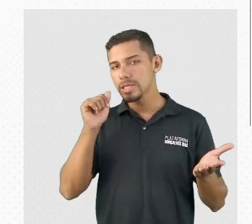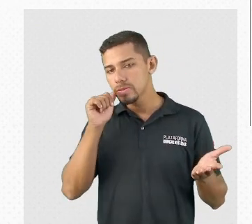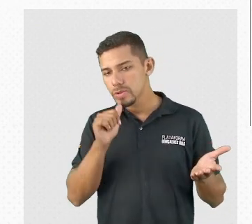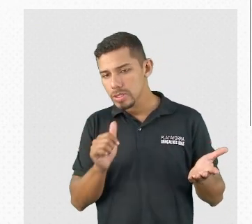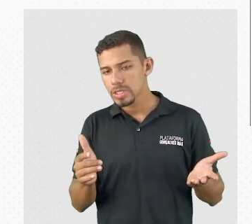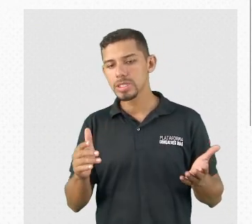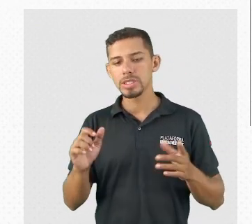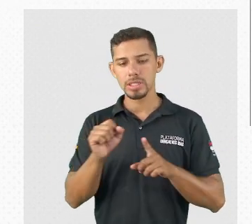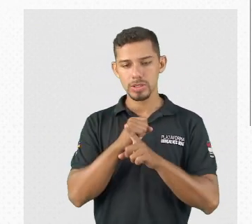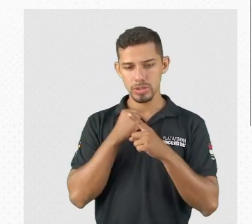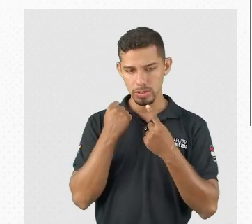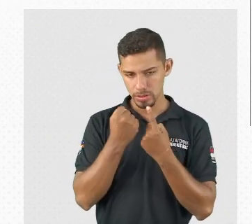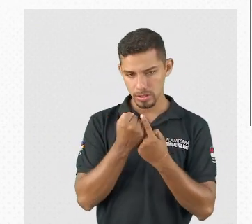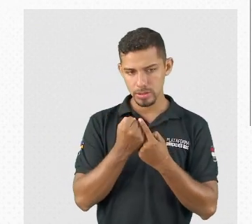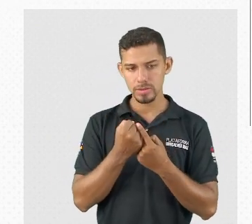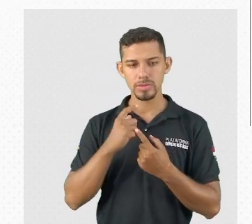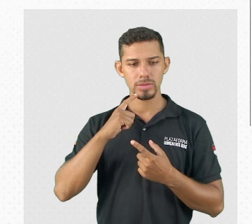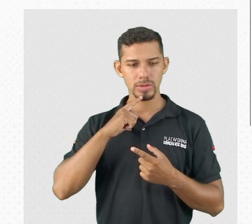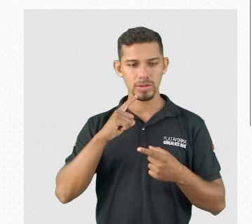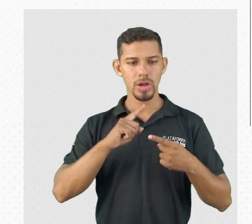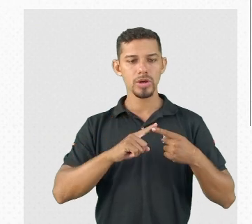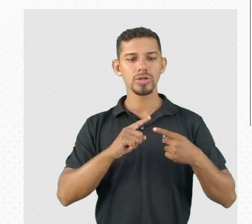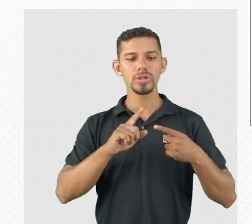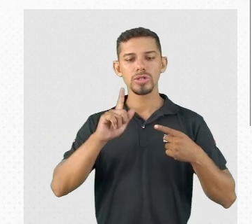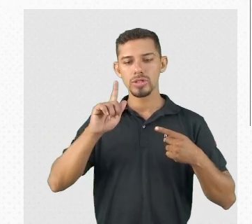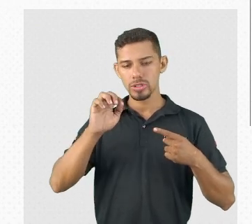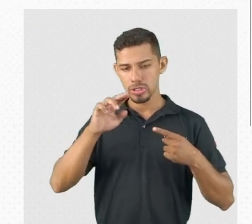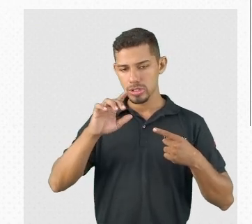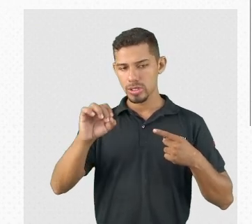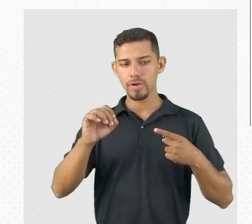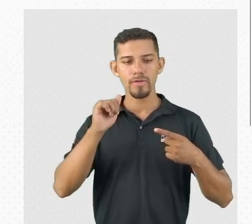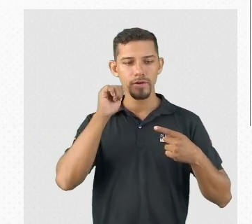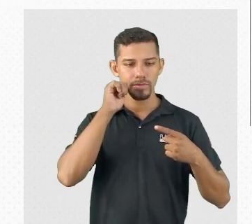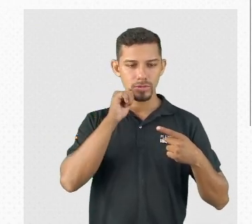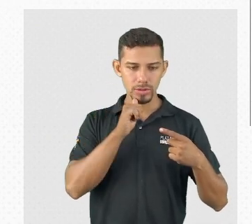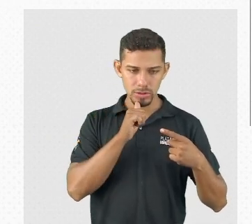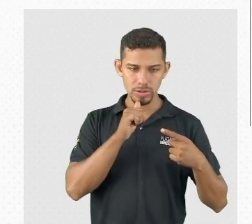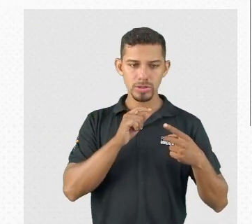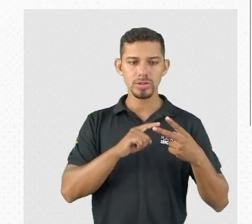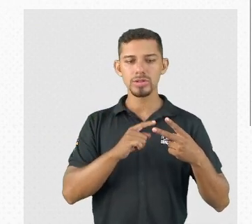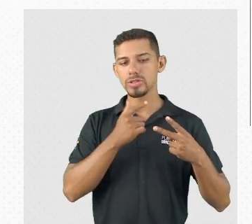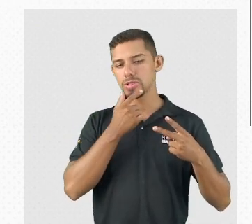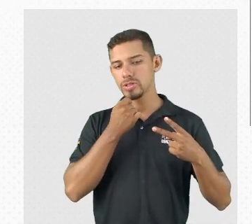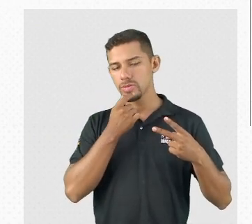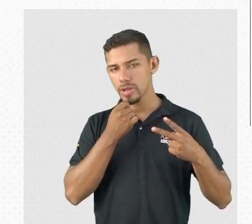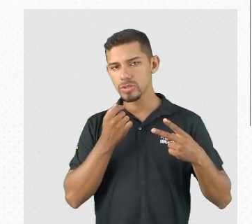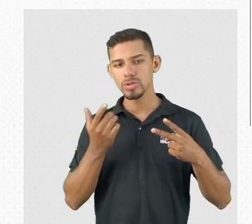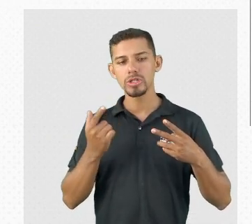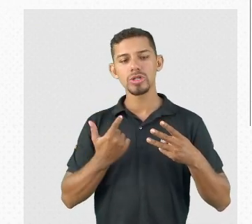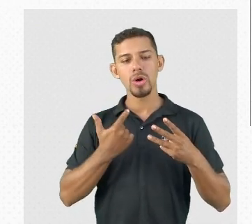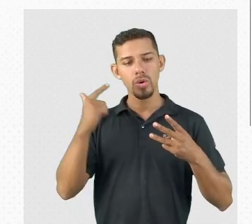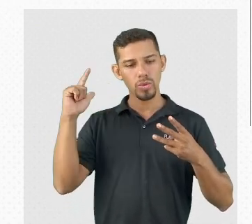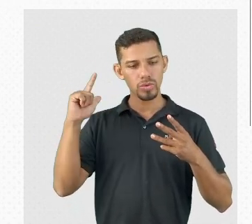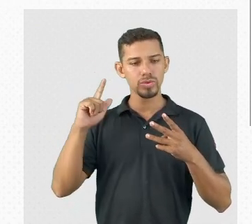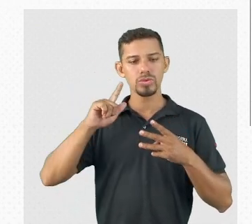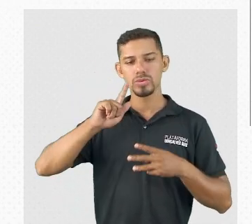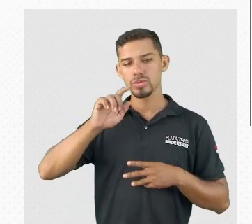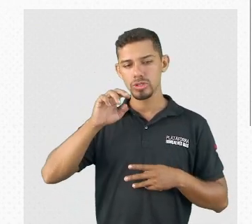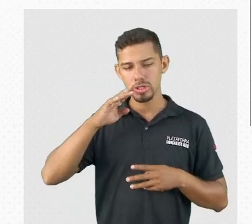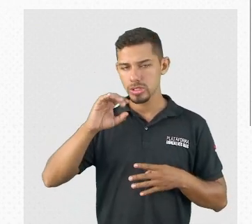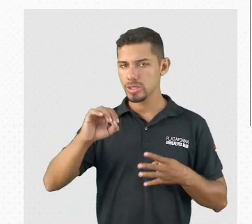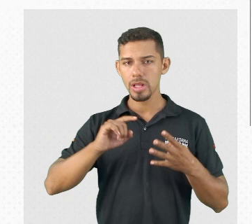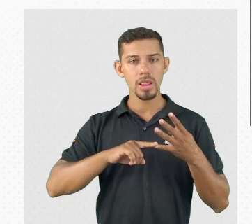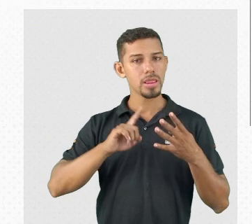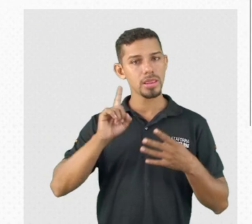da sociedade. Então, a gente tem o gênero feminino, masculino e outros gêneros, como a gente já estudou, né, como os não